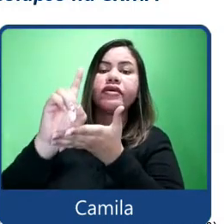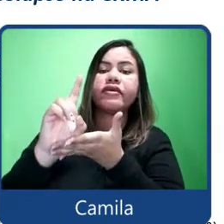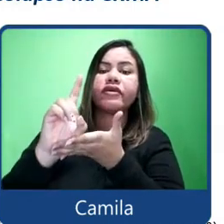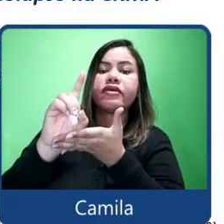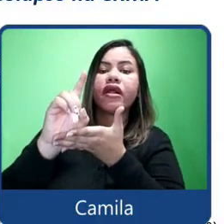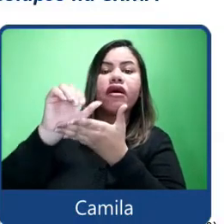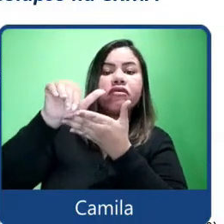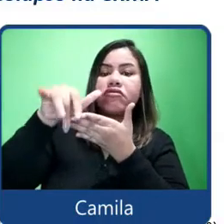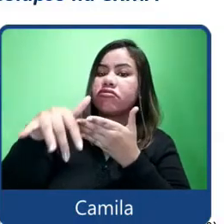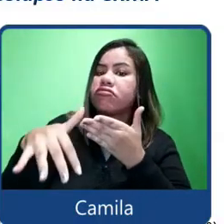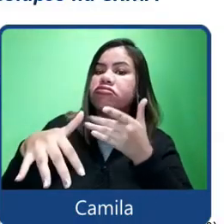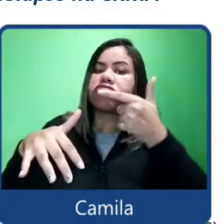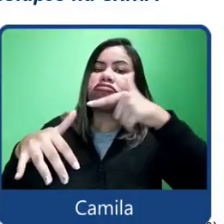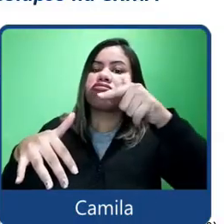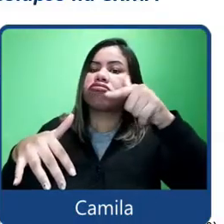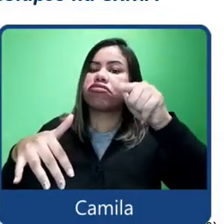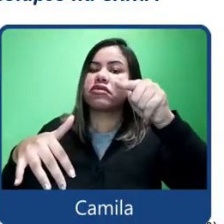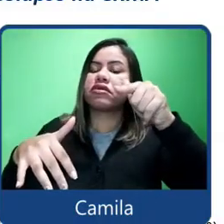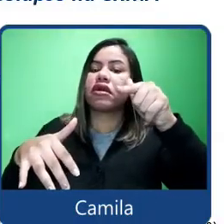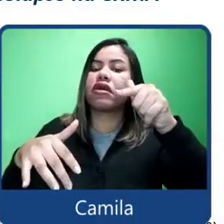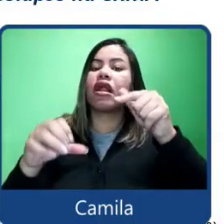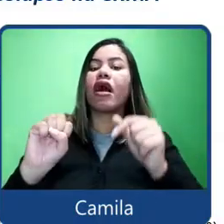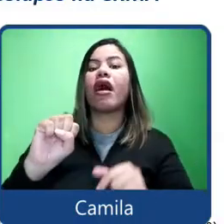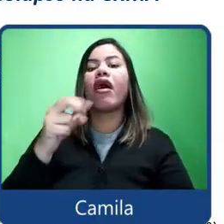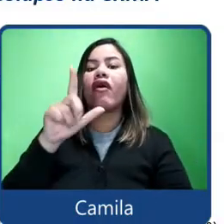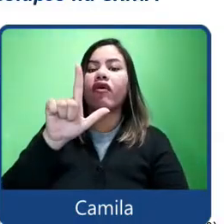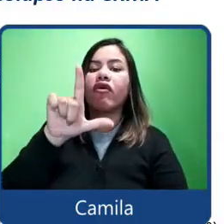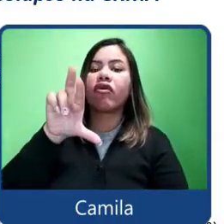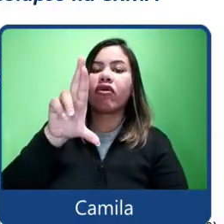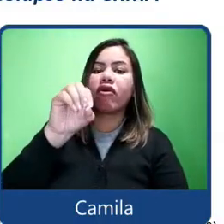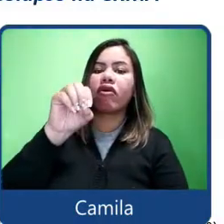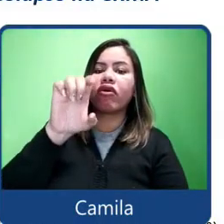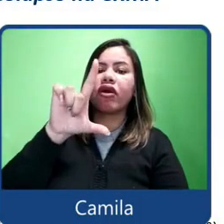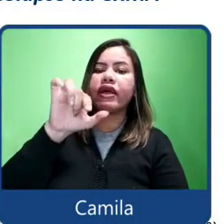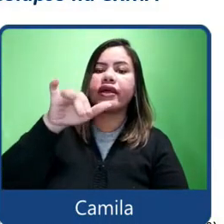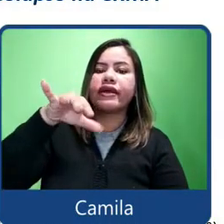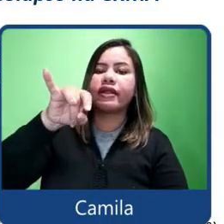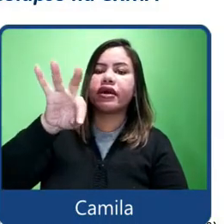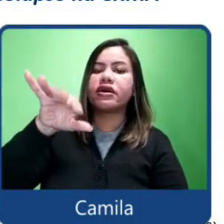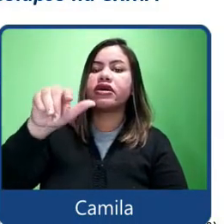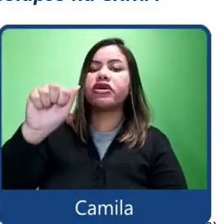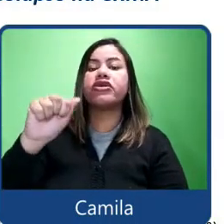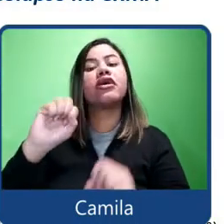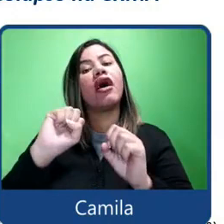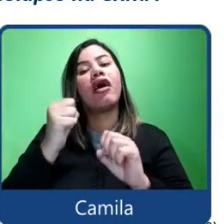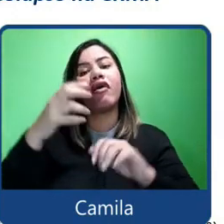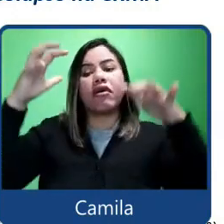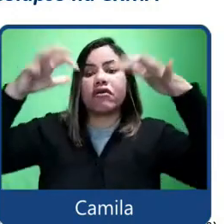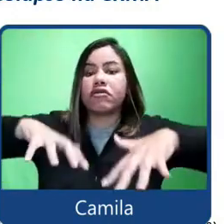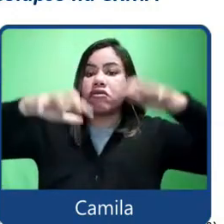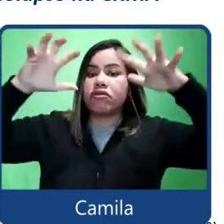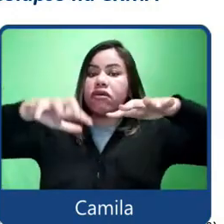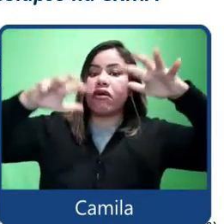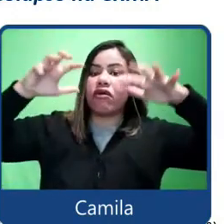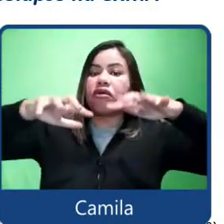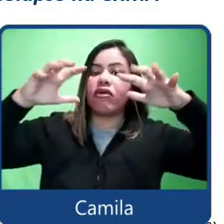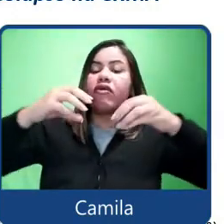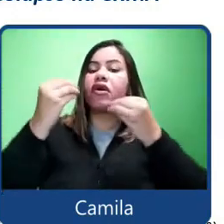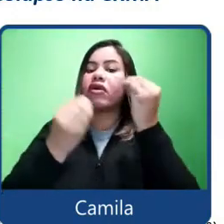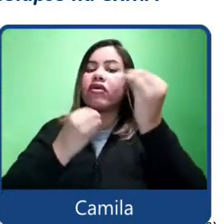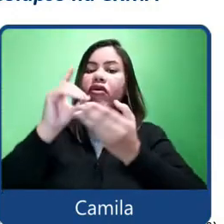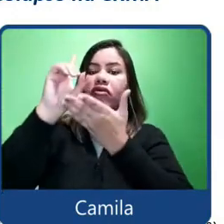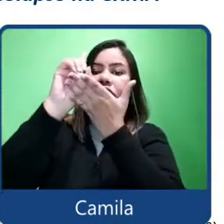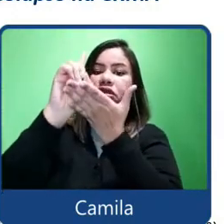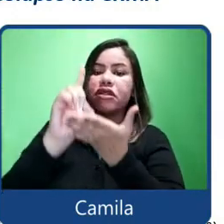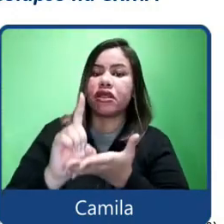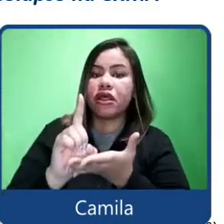o derretimento de gelo da Groenlândia, ou aumento de chuvas locais, também faz com que a densidade dessas águas diminua e elas